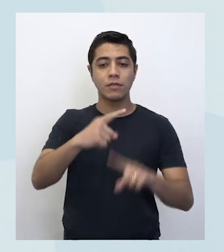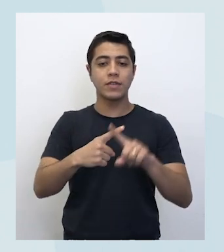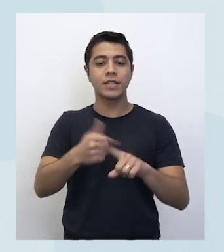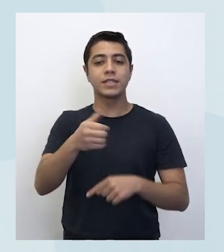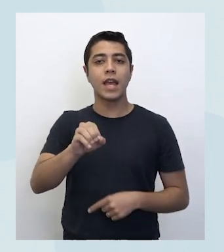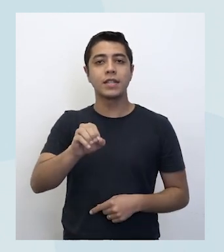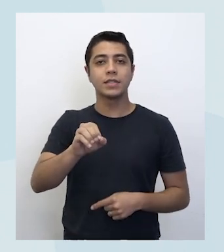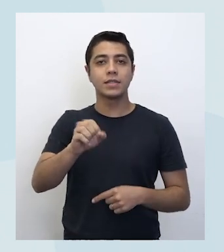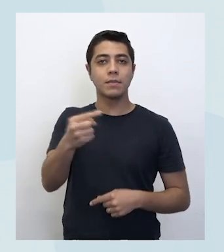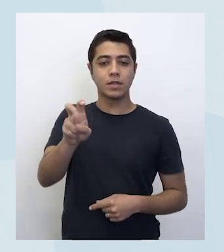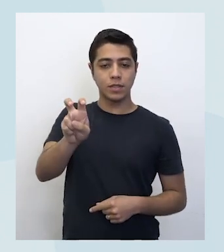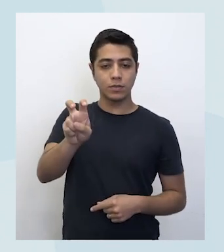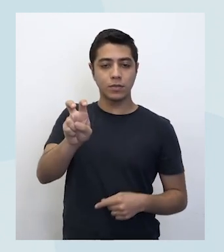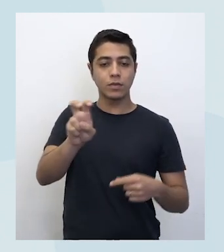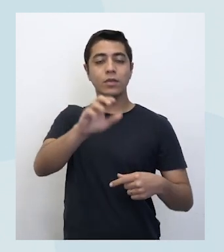0,000415 vezes